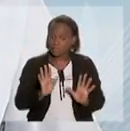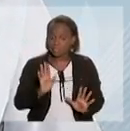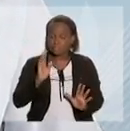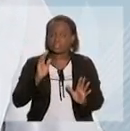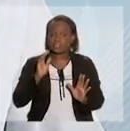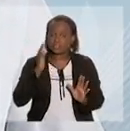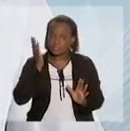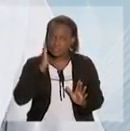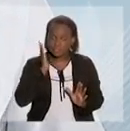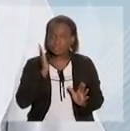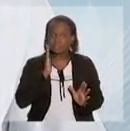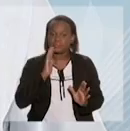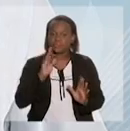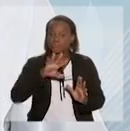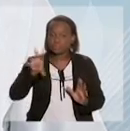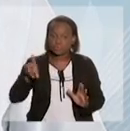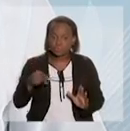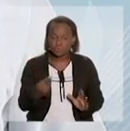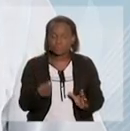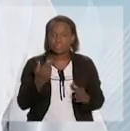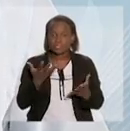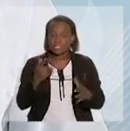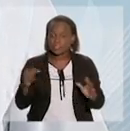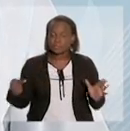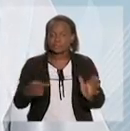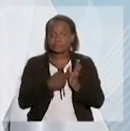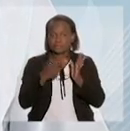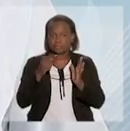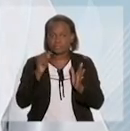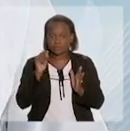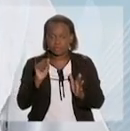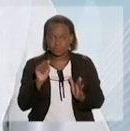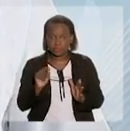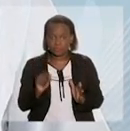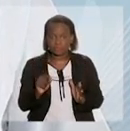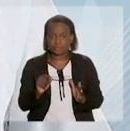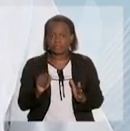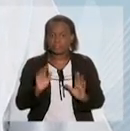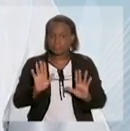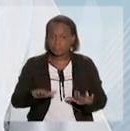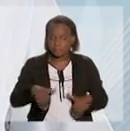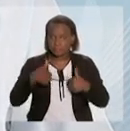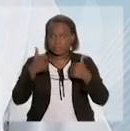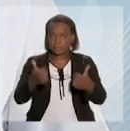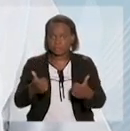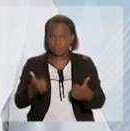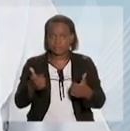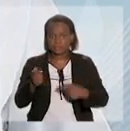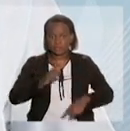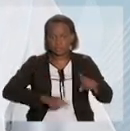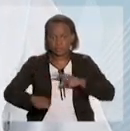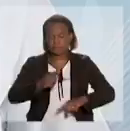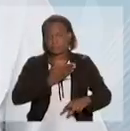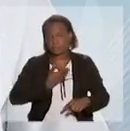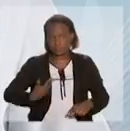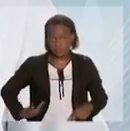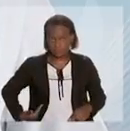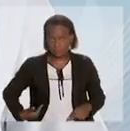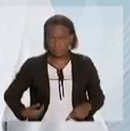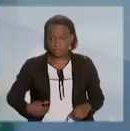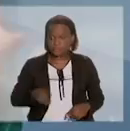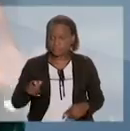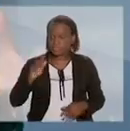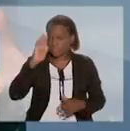que todos eles buscando um objetivando melhorar a gestão